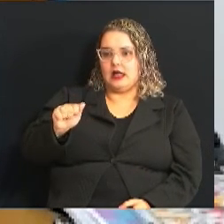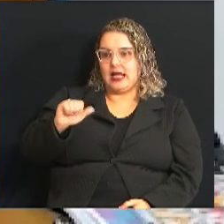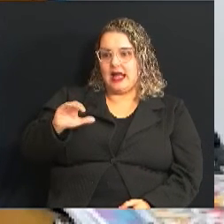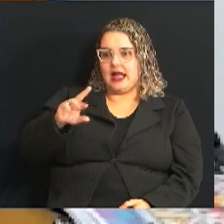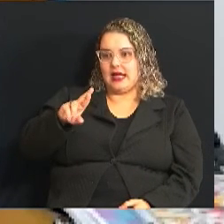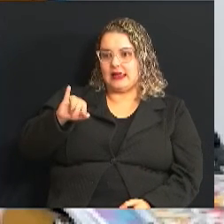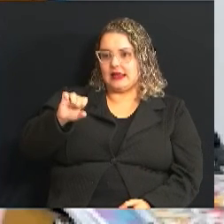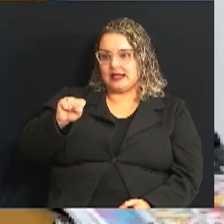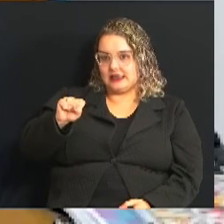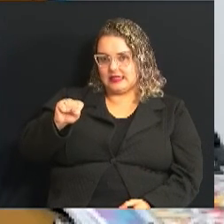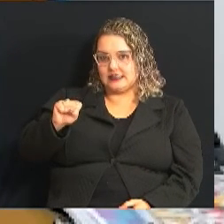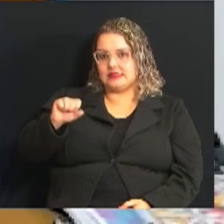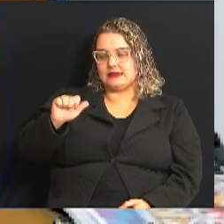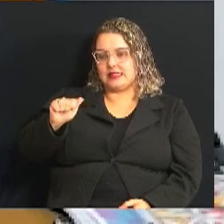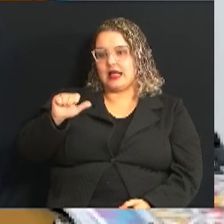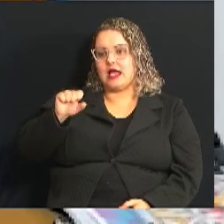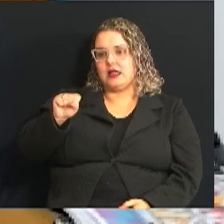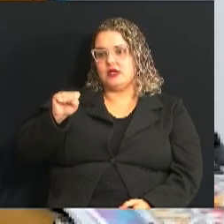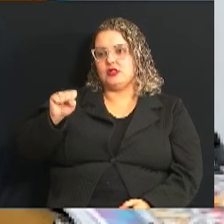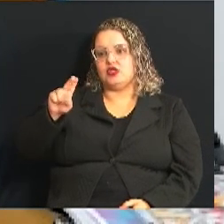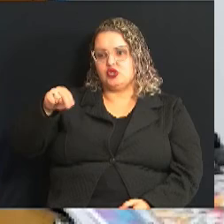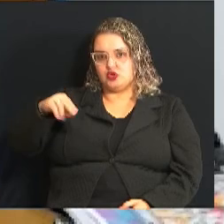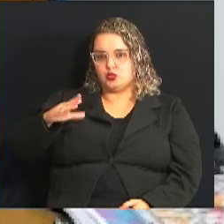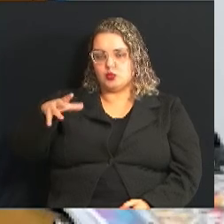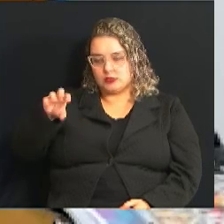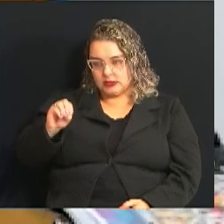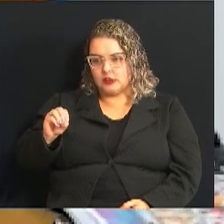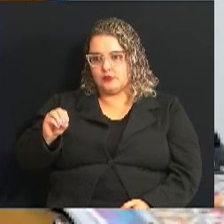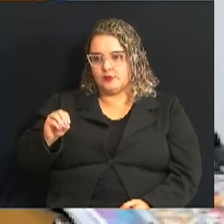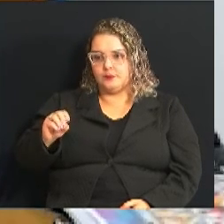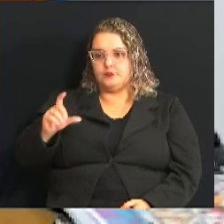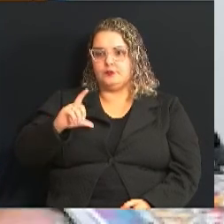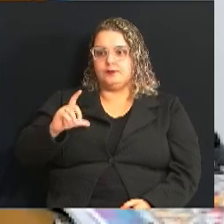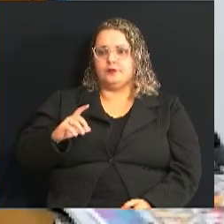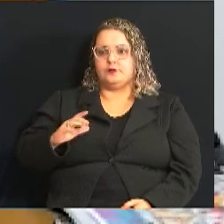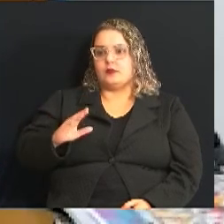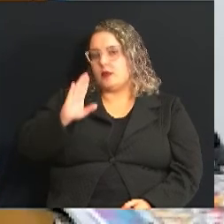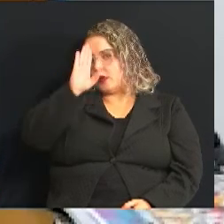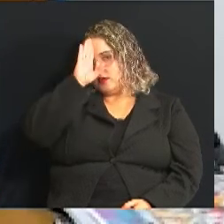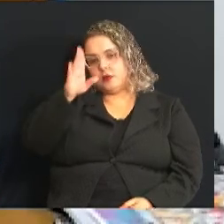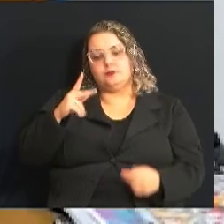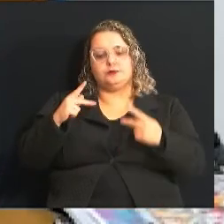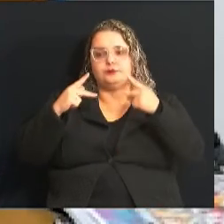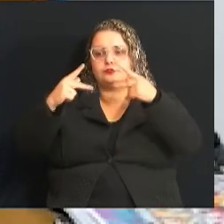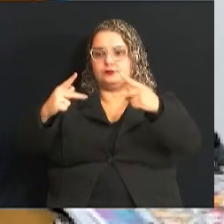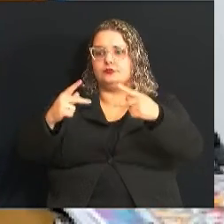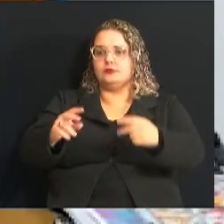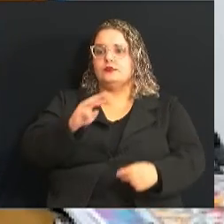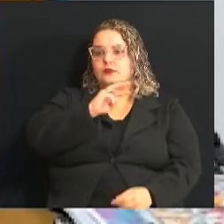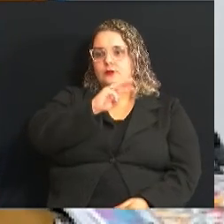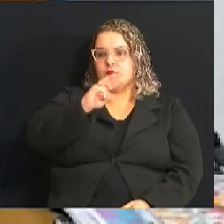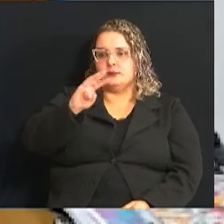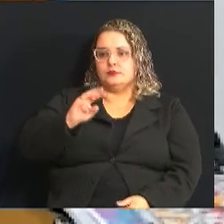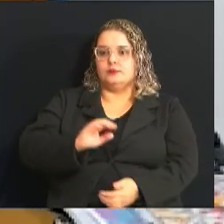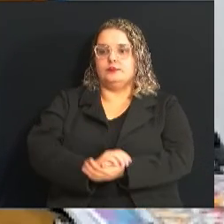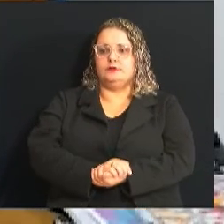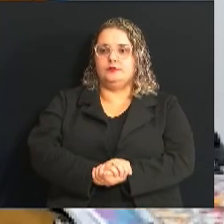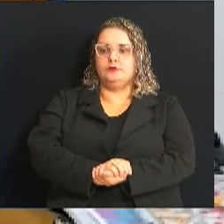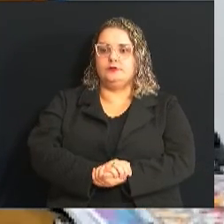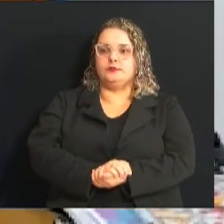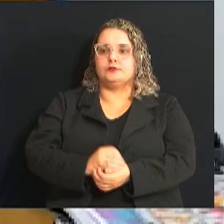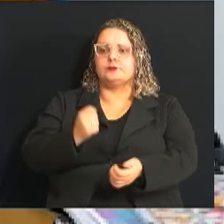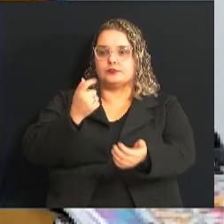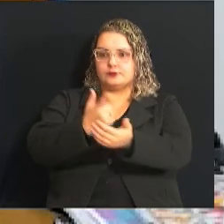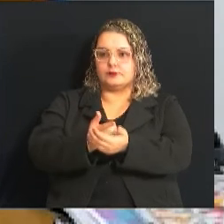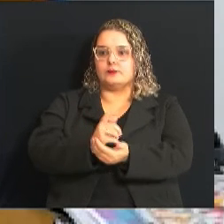@acrisassunção. Aí no meu perfil tem um link que vai direto para o site de compra. E